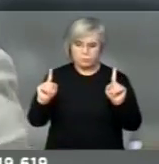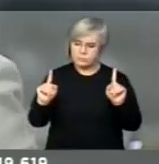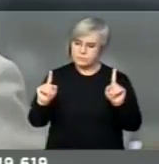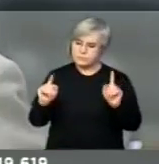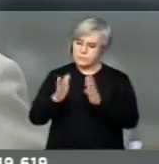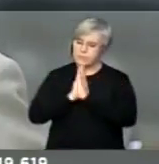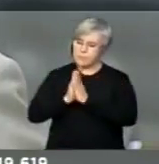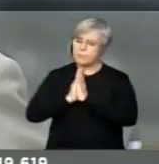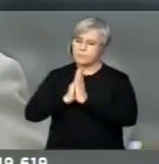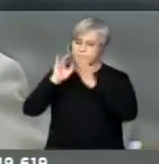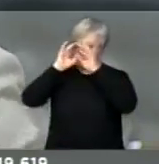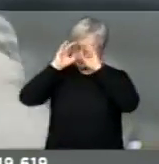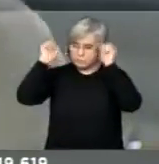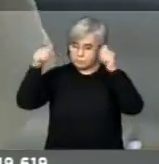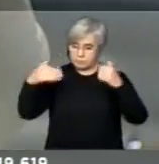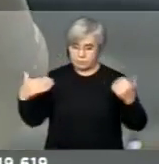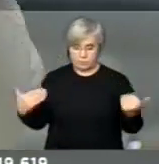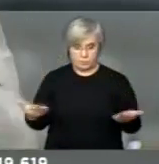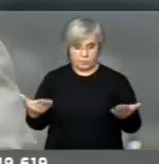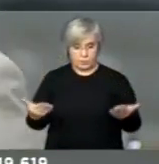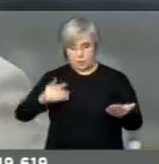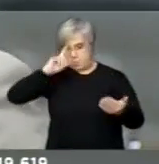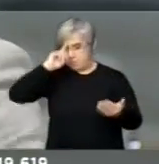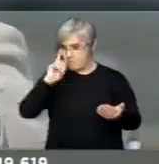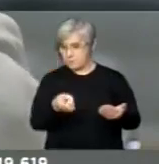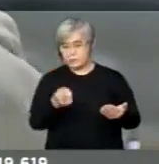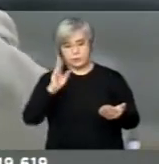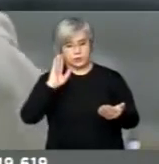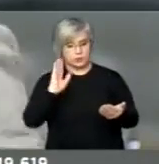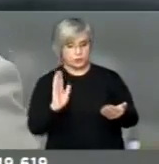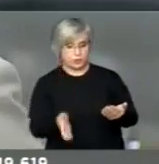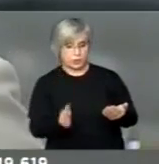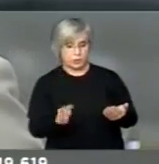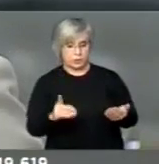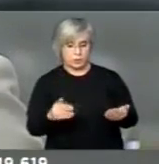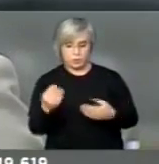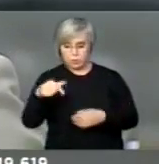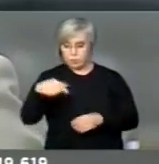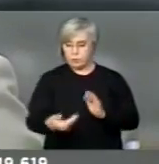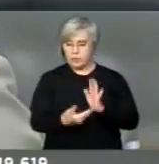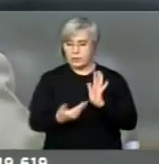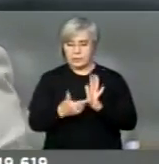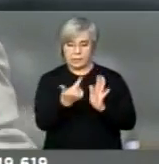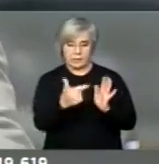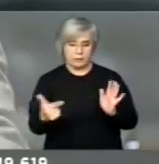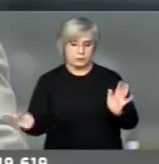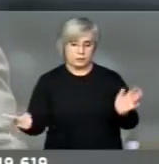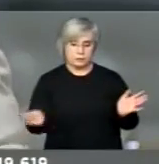Supremo Tribunal Federal, então, determine, já que nós não temos presidente na casa.